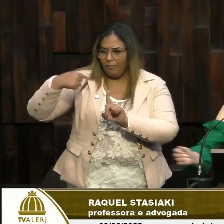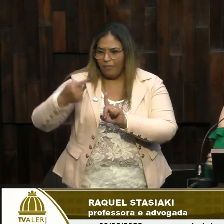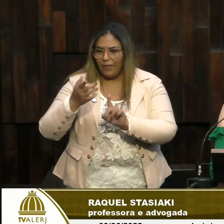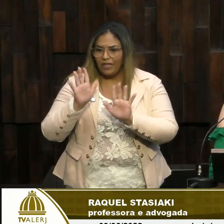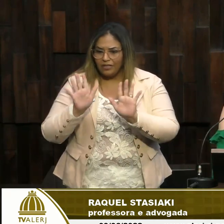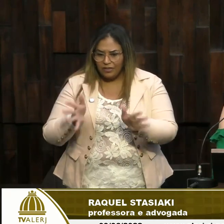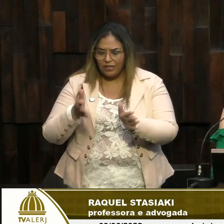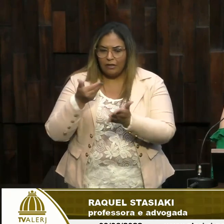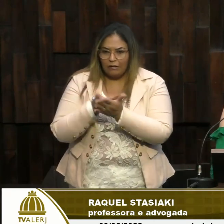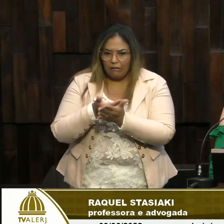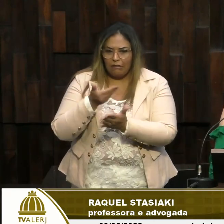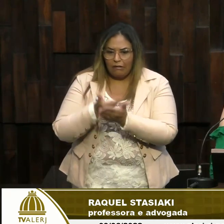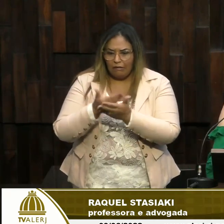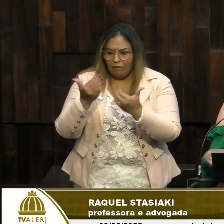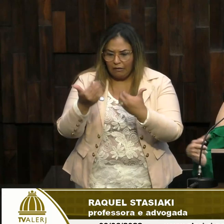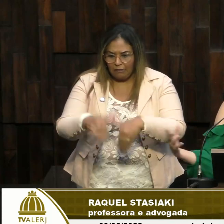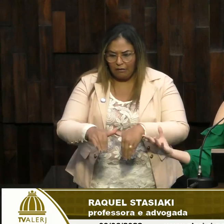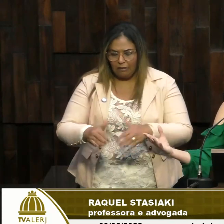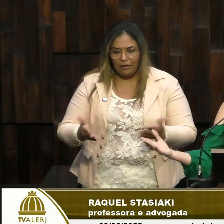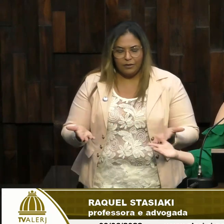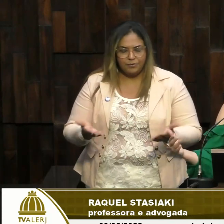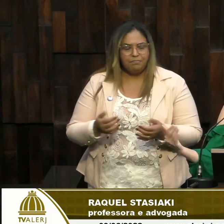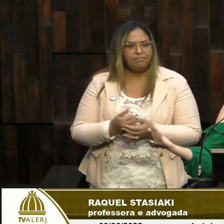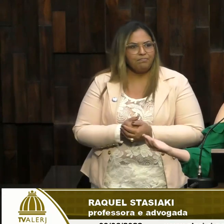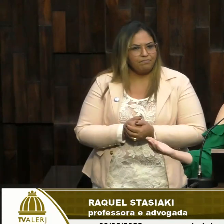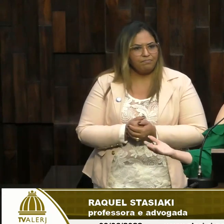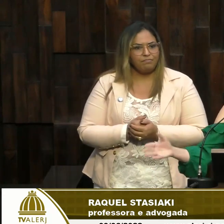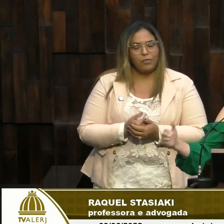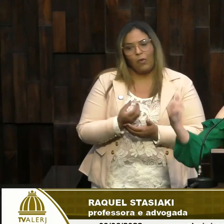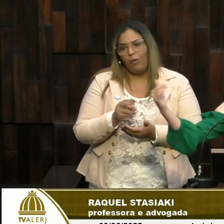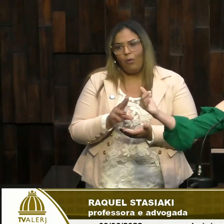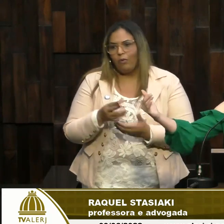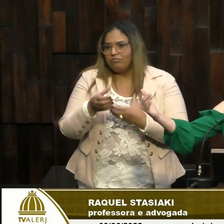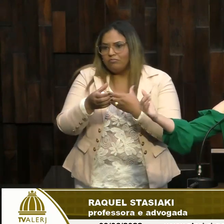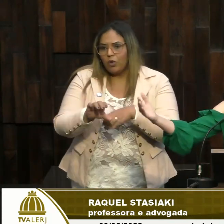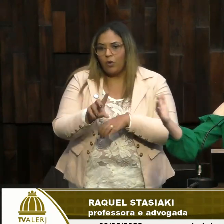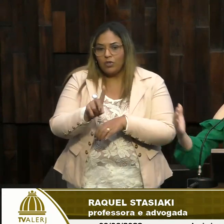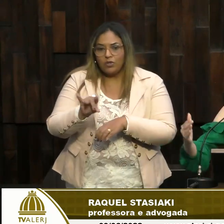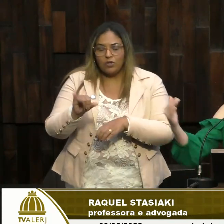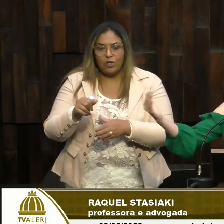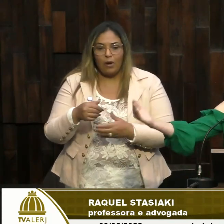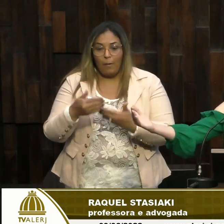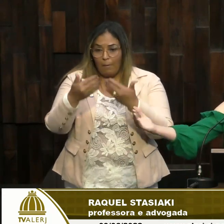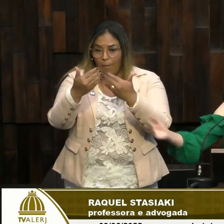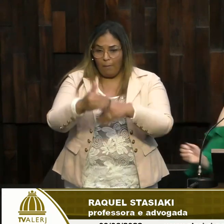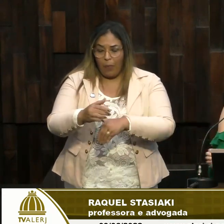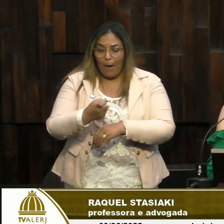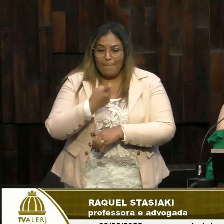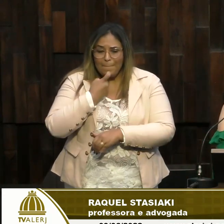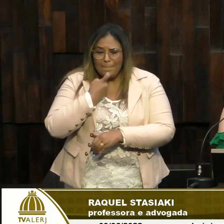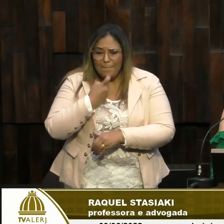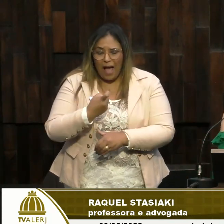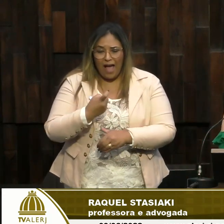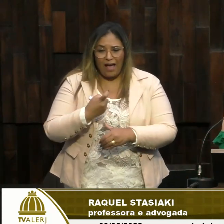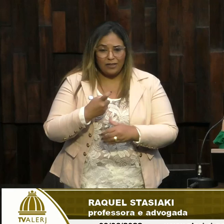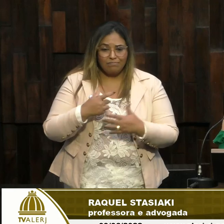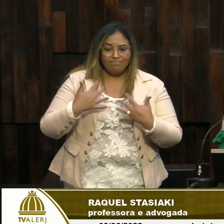estudando para aquela prova. Ou concursos com data de prova muito próxima,